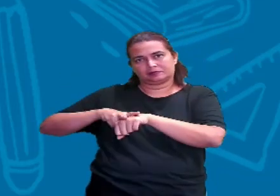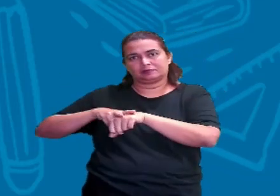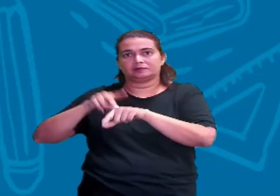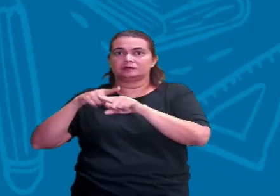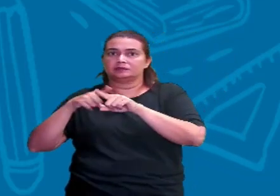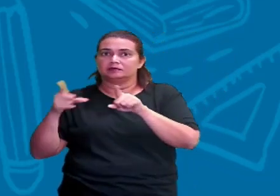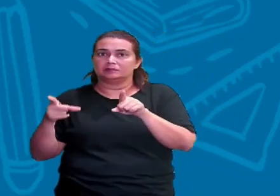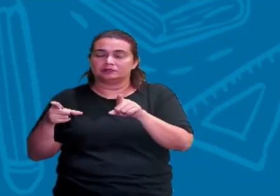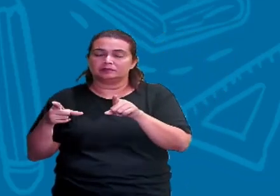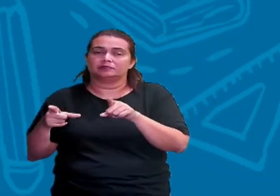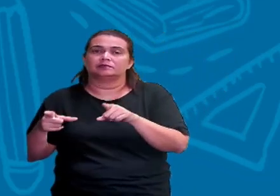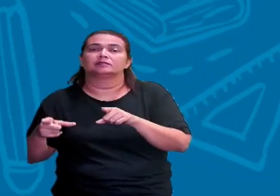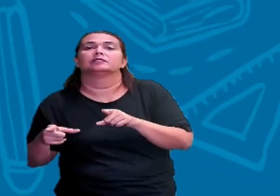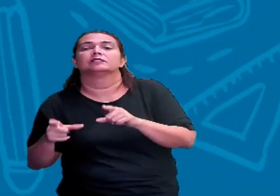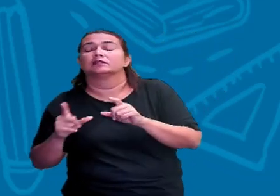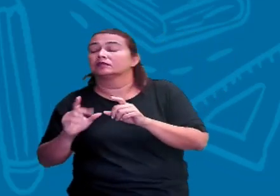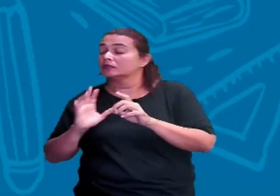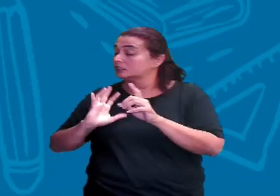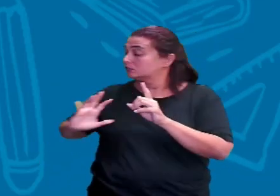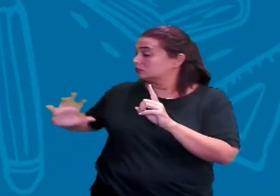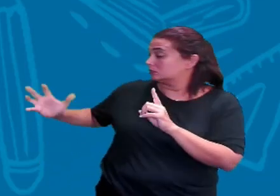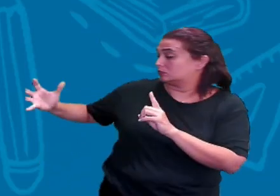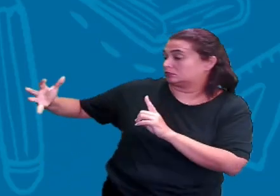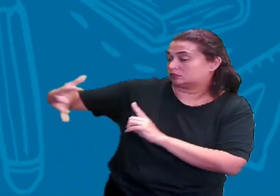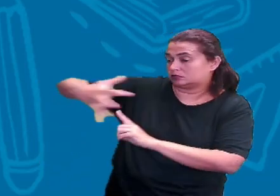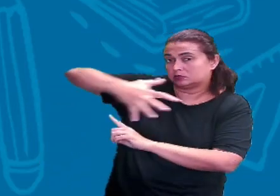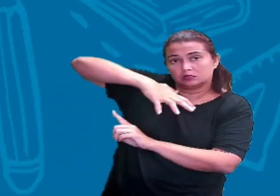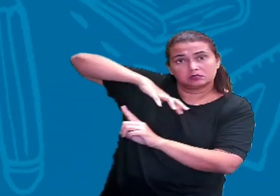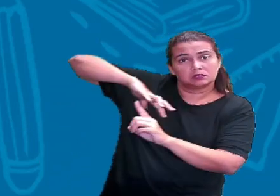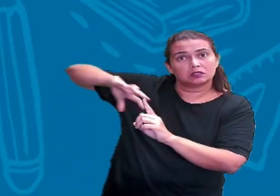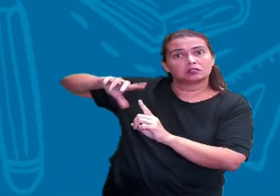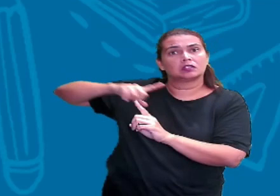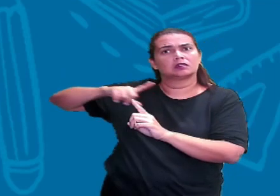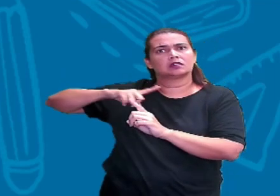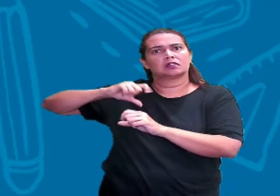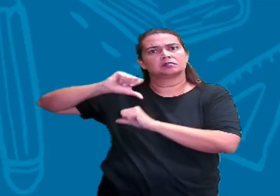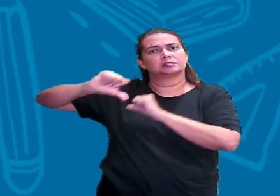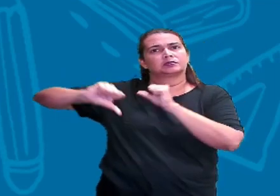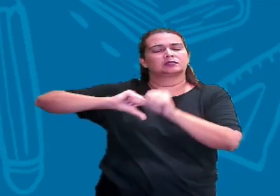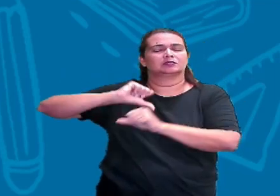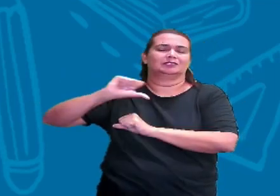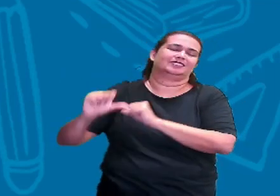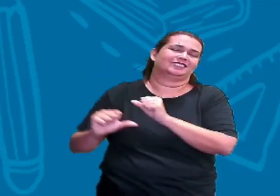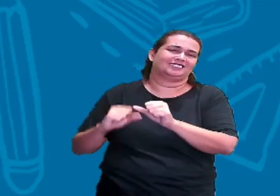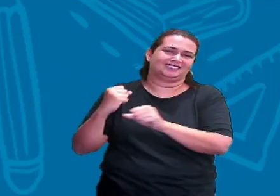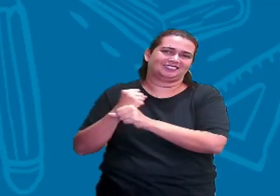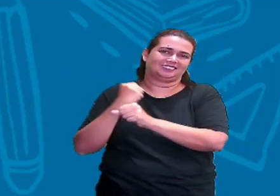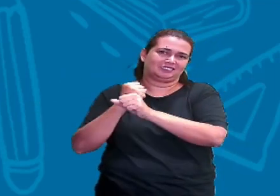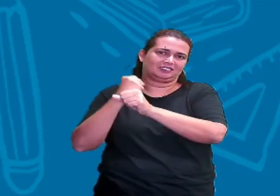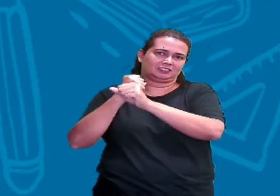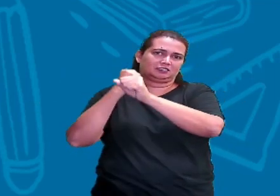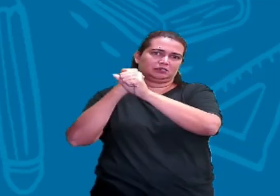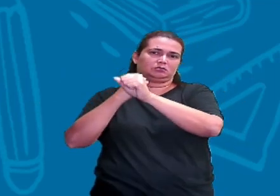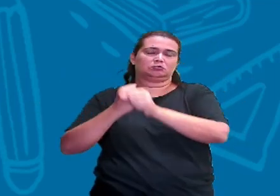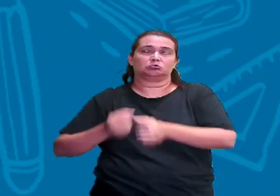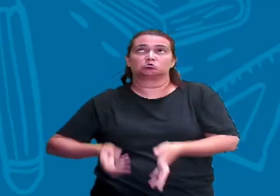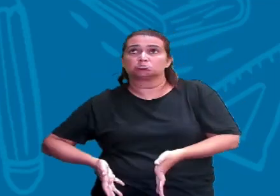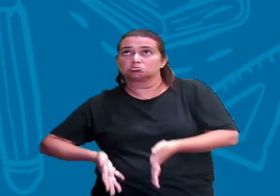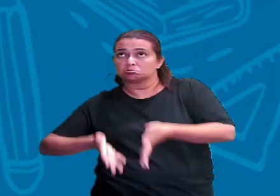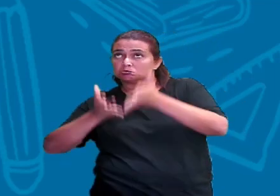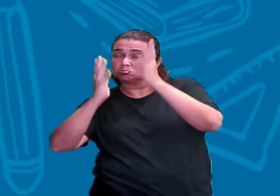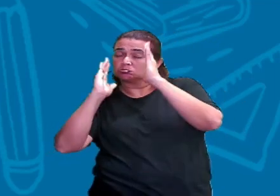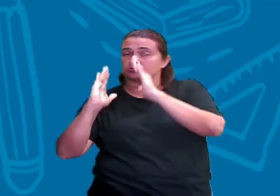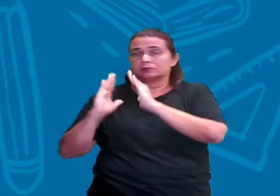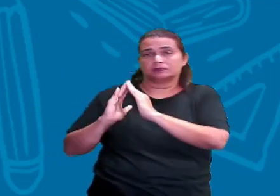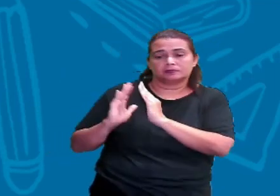mas ao entorno a gente vai ter a paisagem sendo predominantemente humanizada, construída pelo homem.